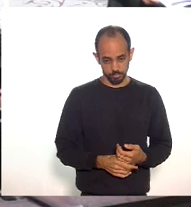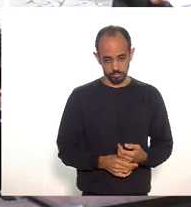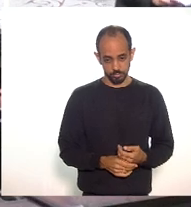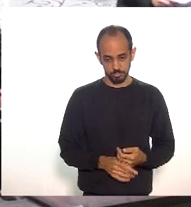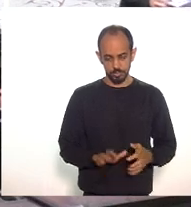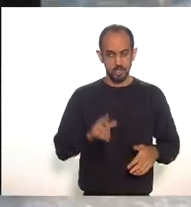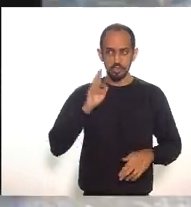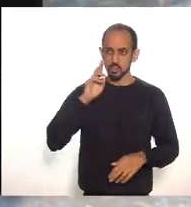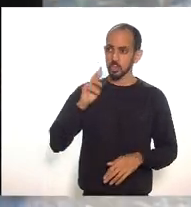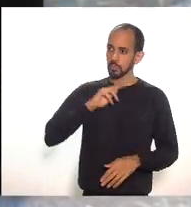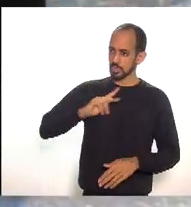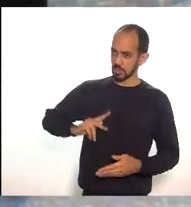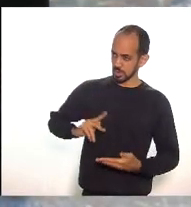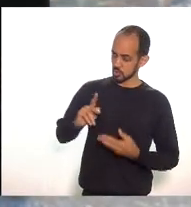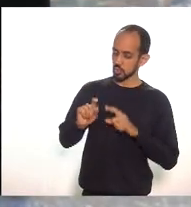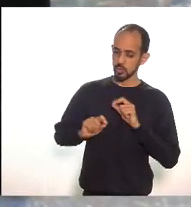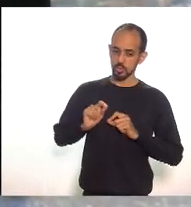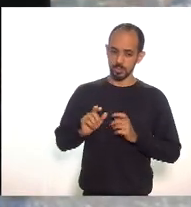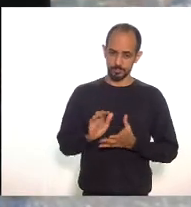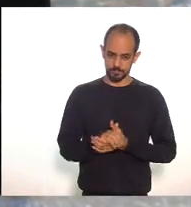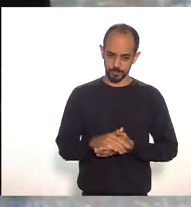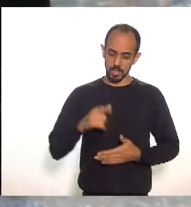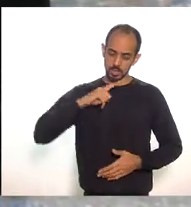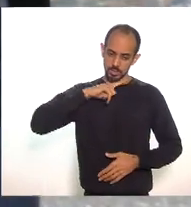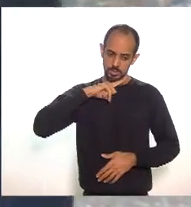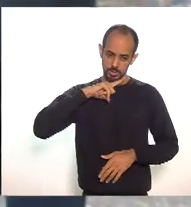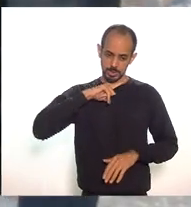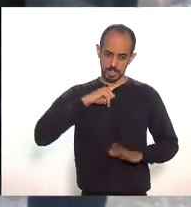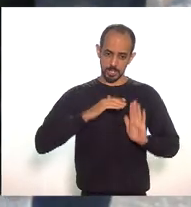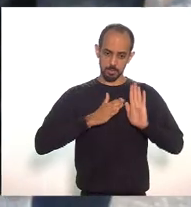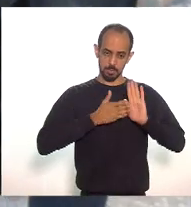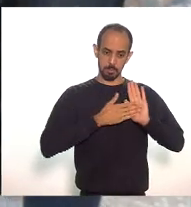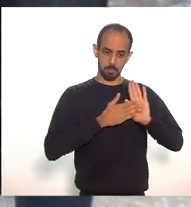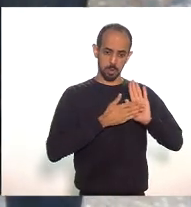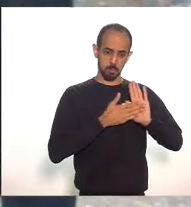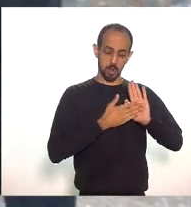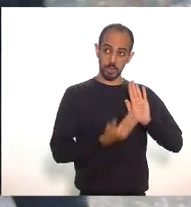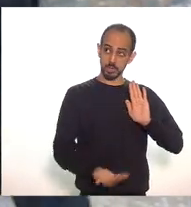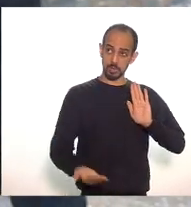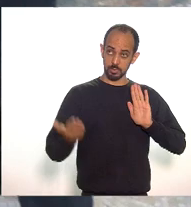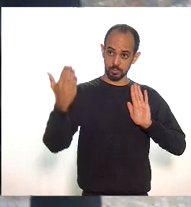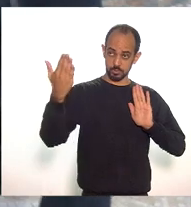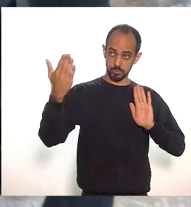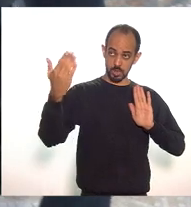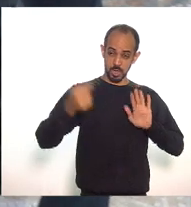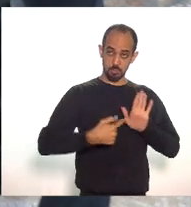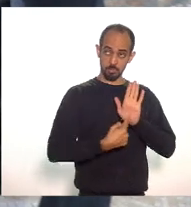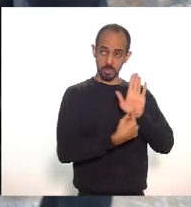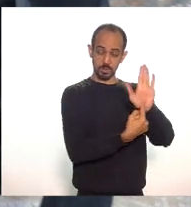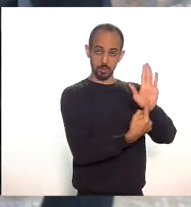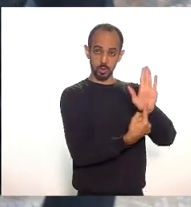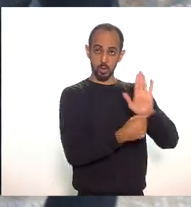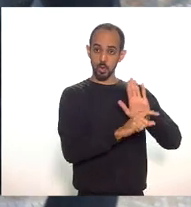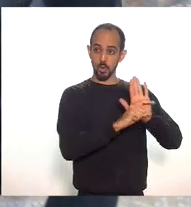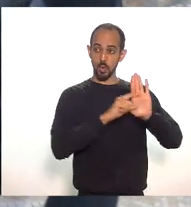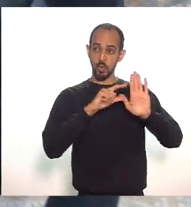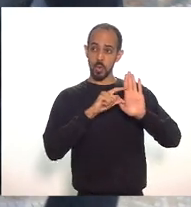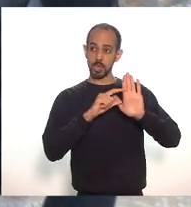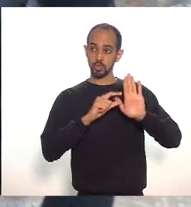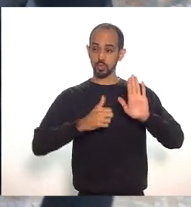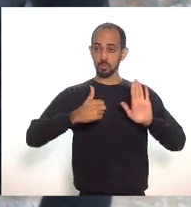o seu presente a uma dentro da proposta apresentada em vossa excelência Nativa o primeiro